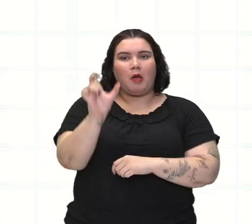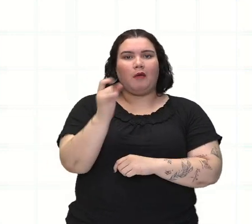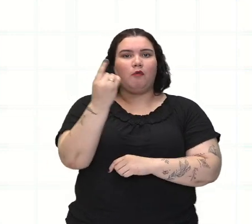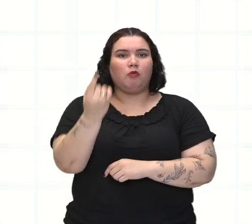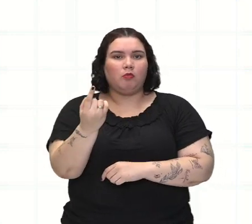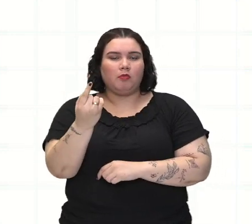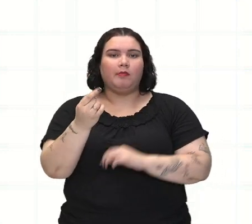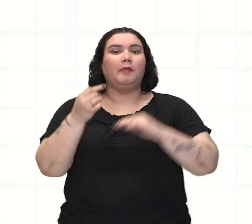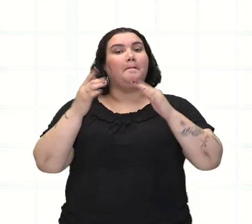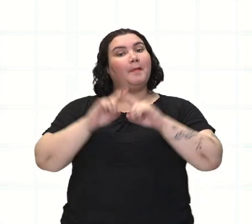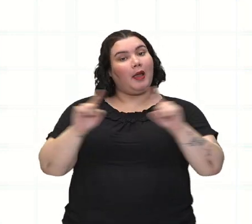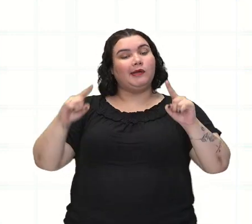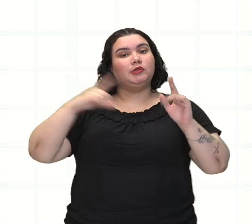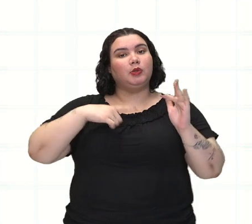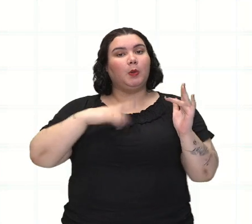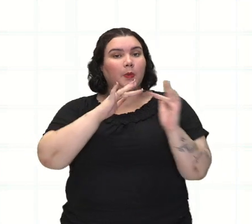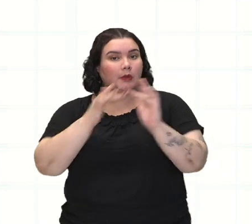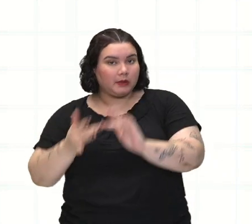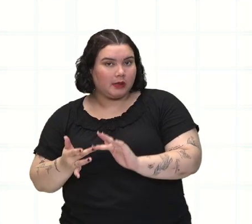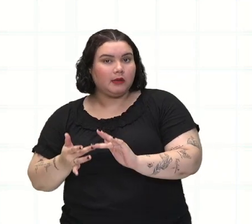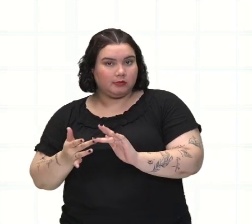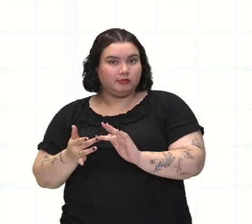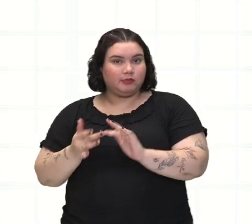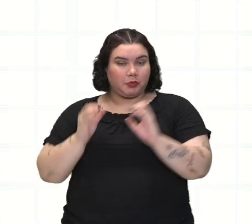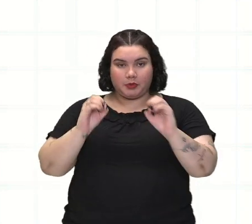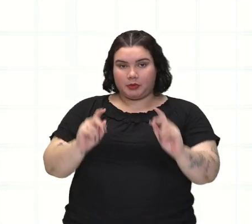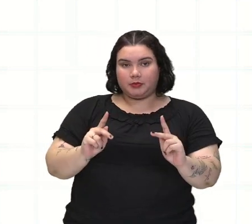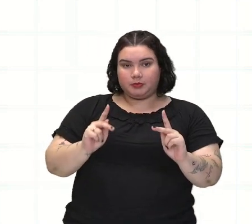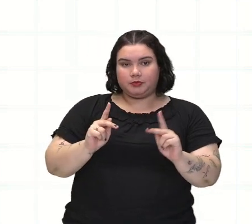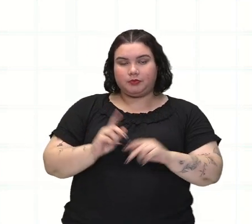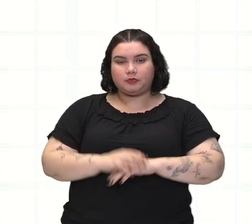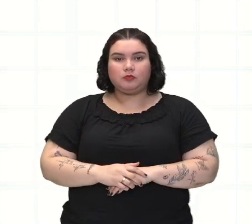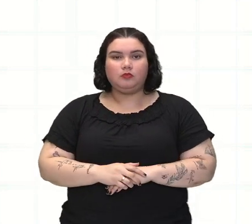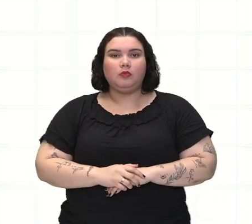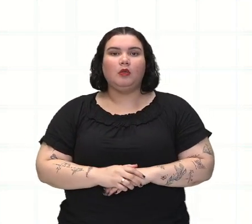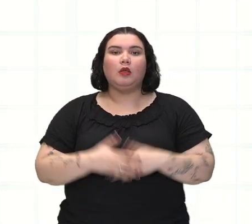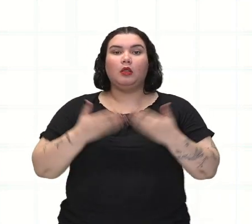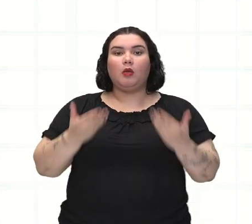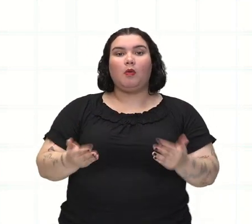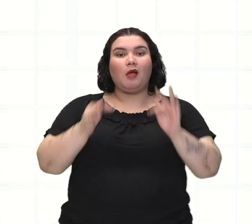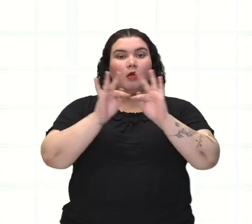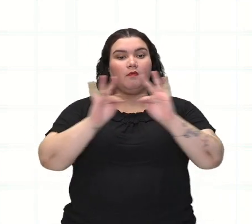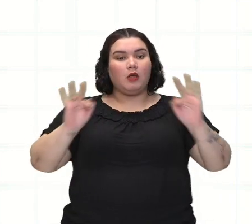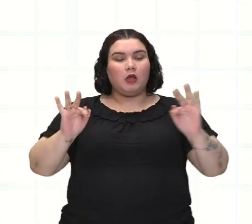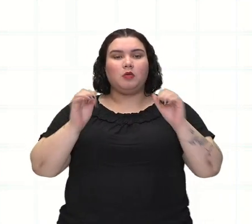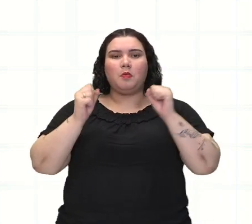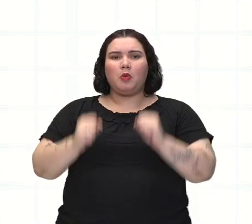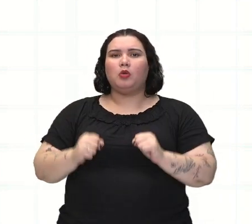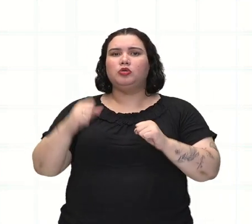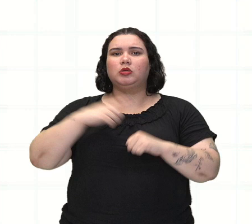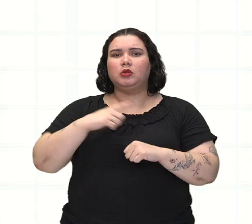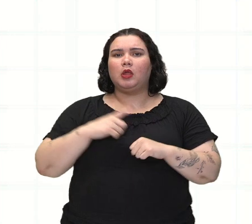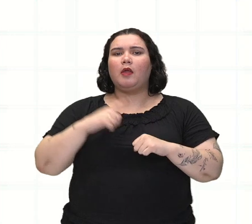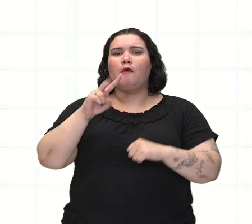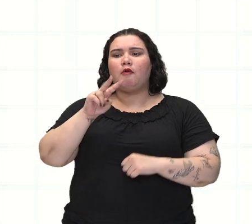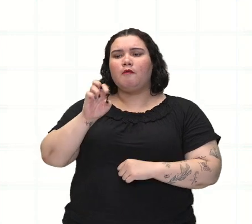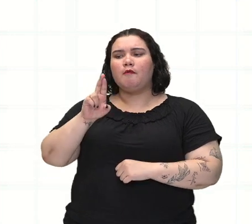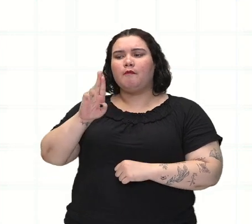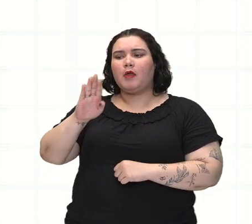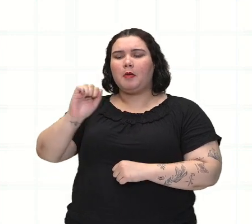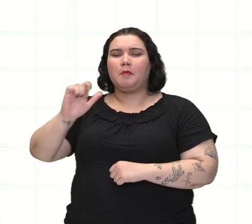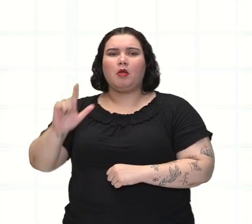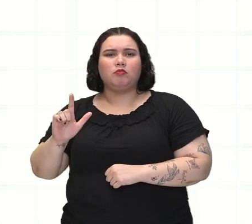nós pontuamos também, a frase, turma, ela pode ser verbal. Quando a frase é verbal, ela